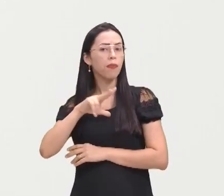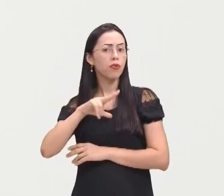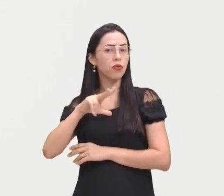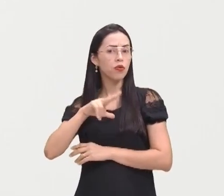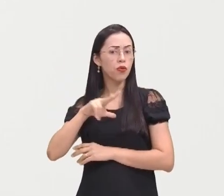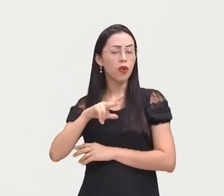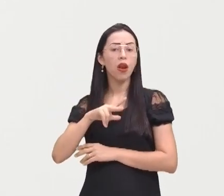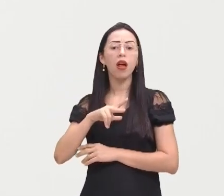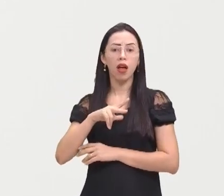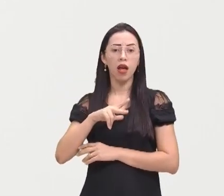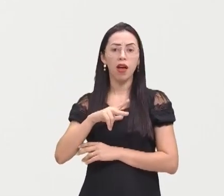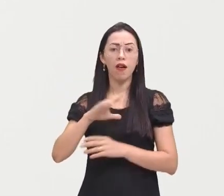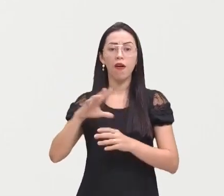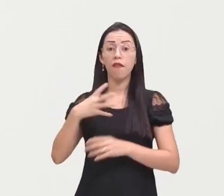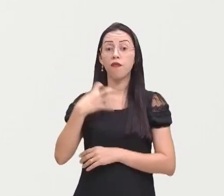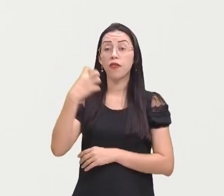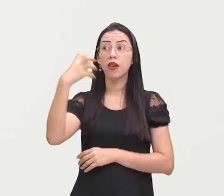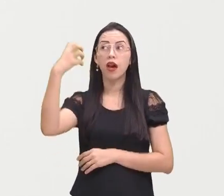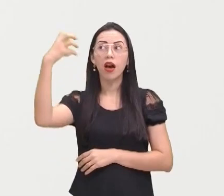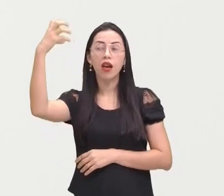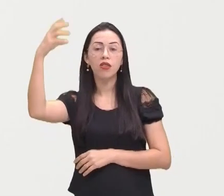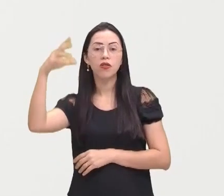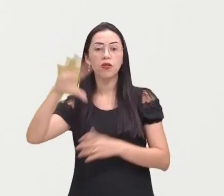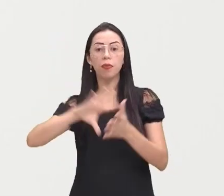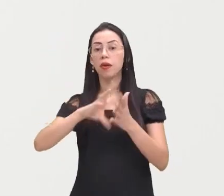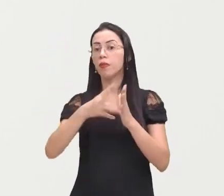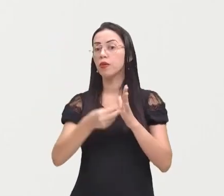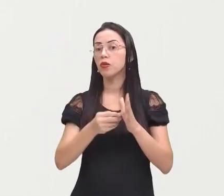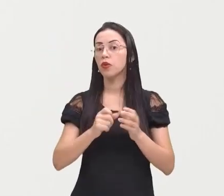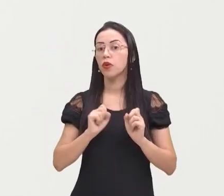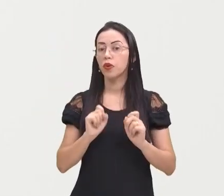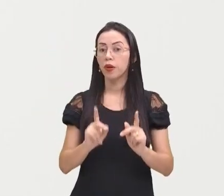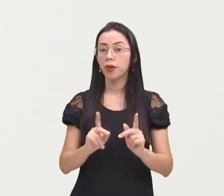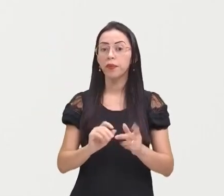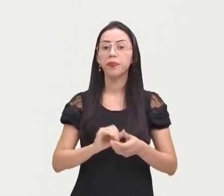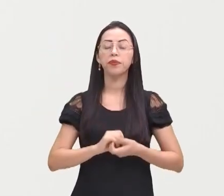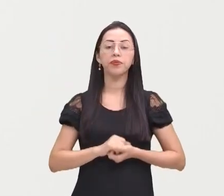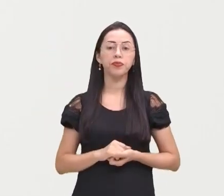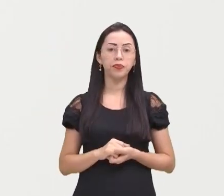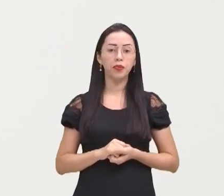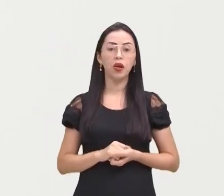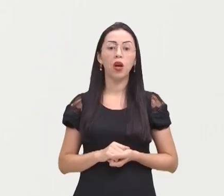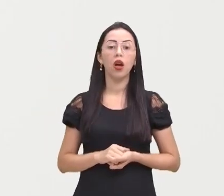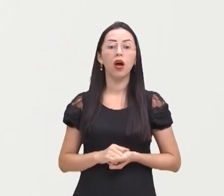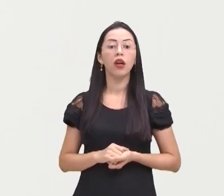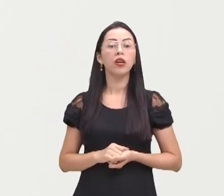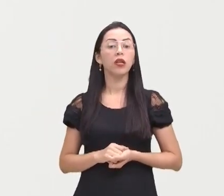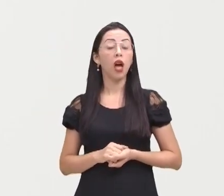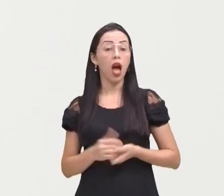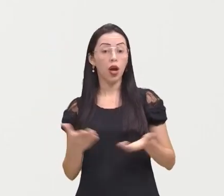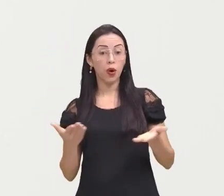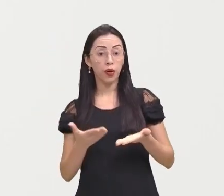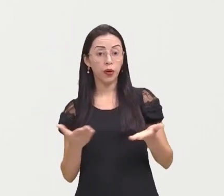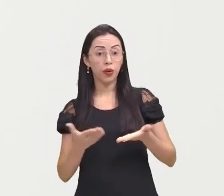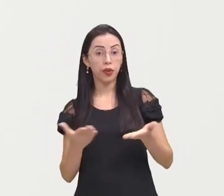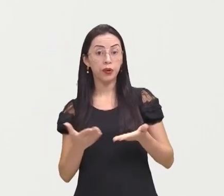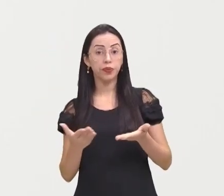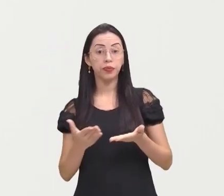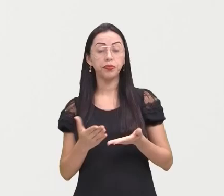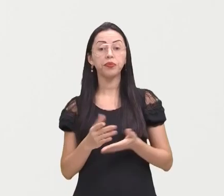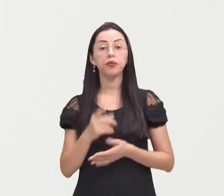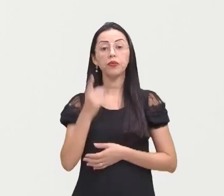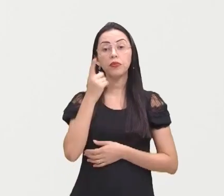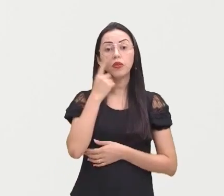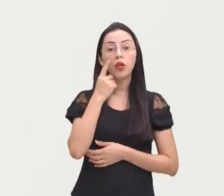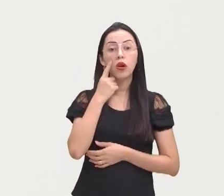é o título? Viagem para a Amazônia. Vamos investigar mais um pouco. Viagem para a